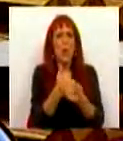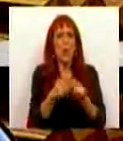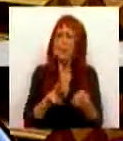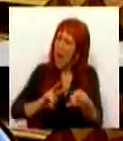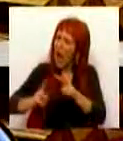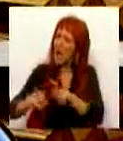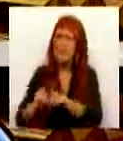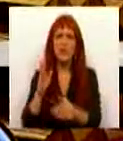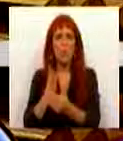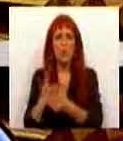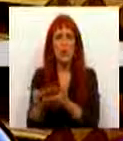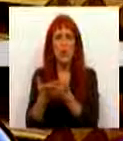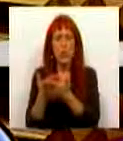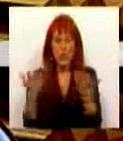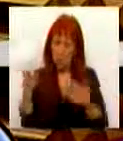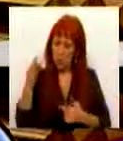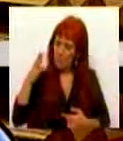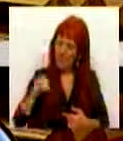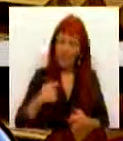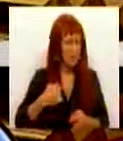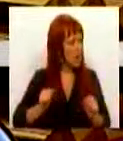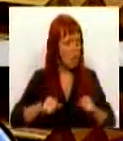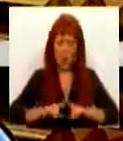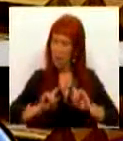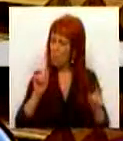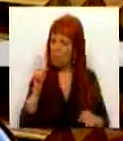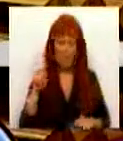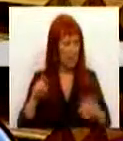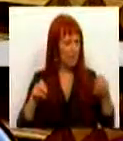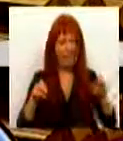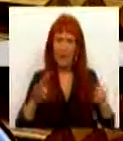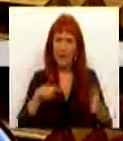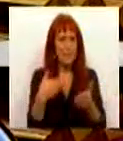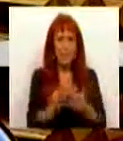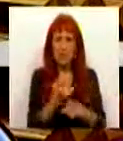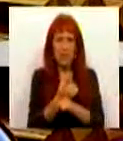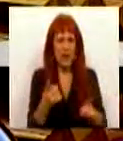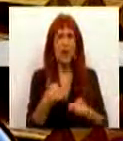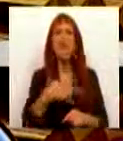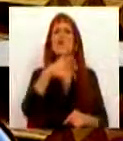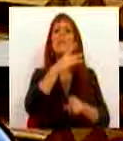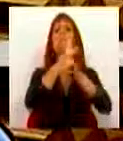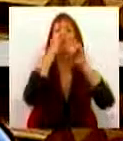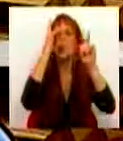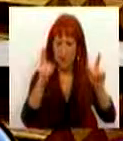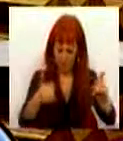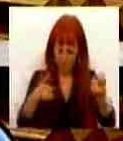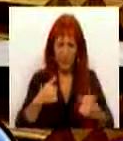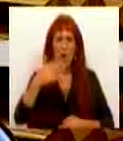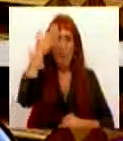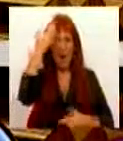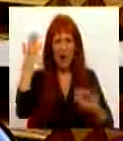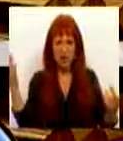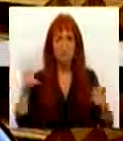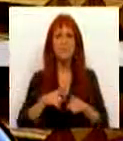como alternativa ao processo negocial. O Partido Socialista não acompanha o Bloco de Esquerda e o PCP nessa proposta e passo a explicar porquê. Entendemos